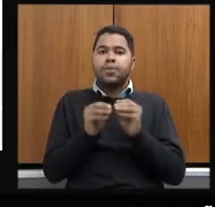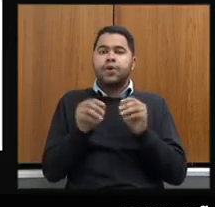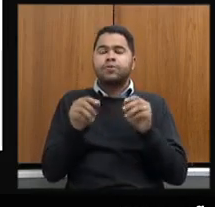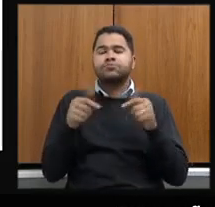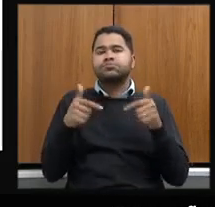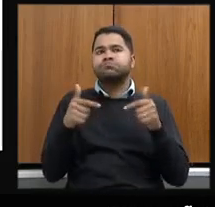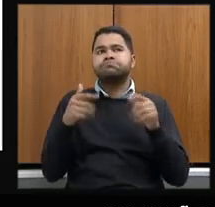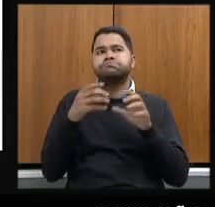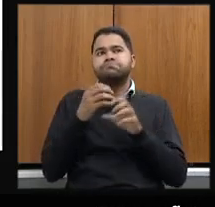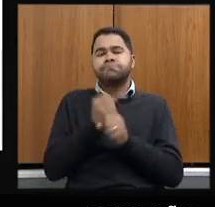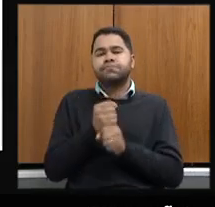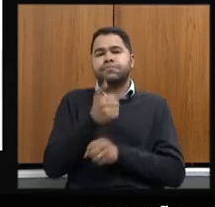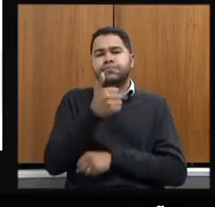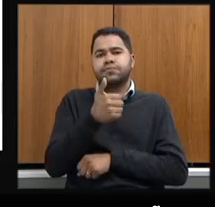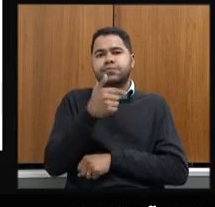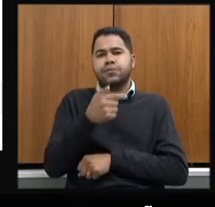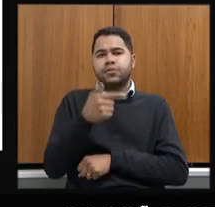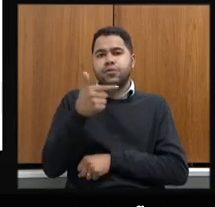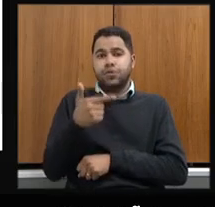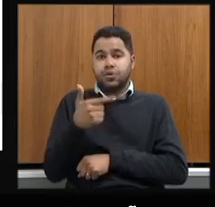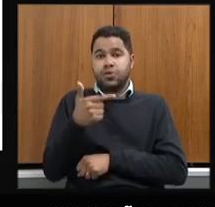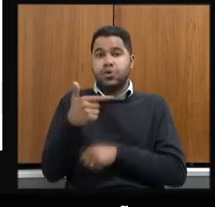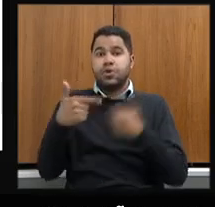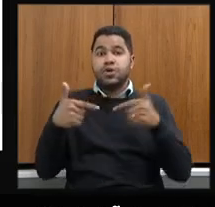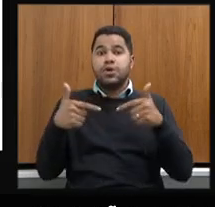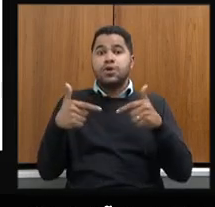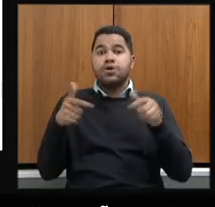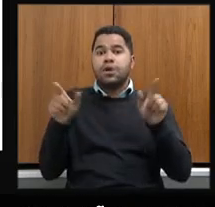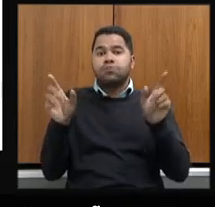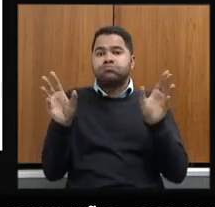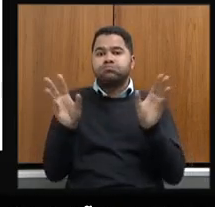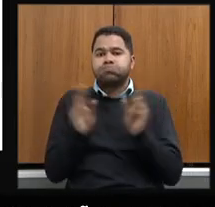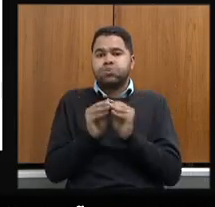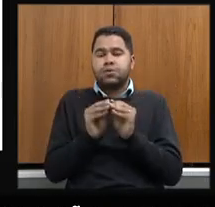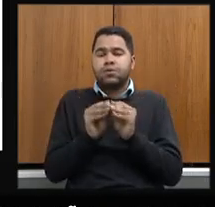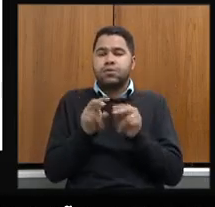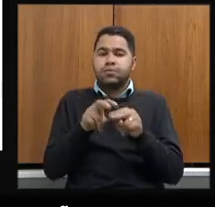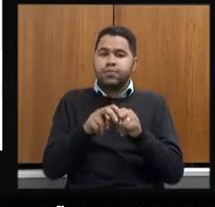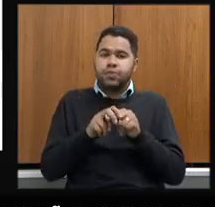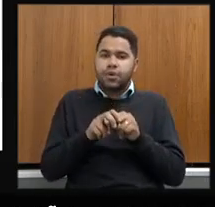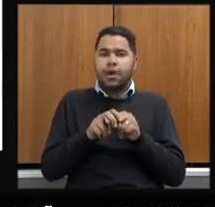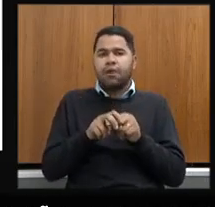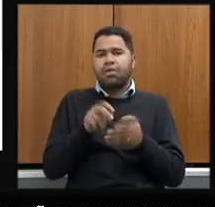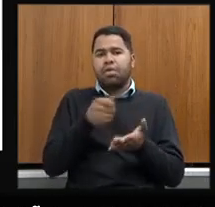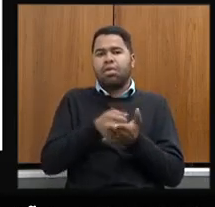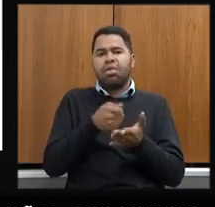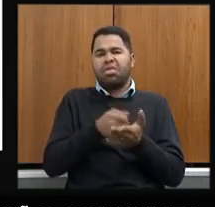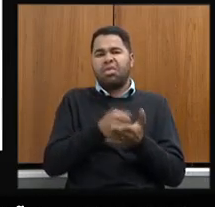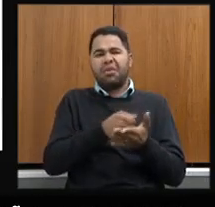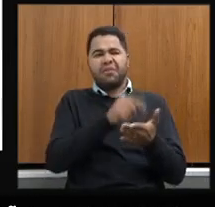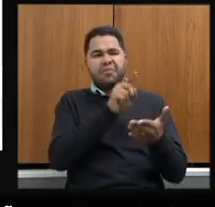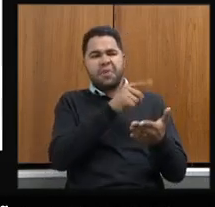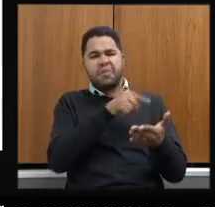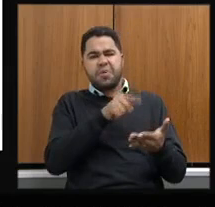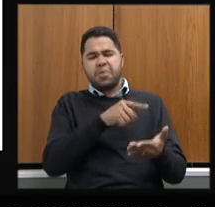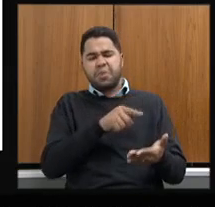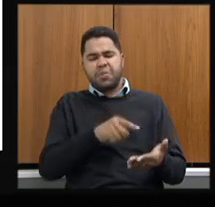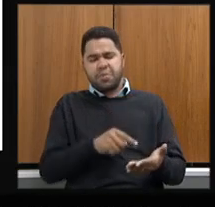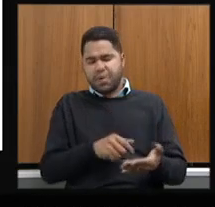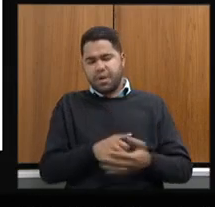serviços totalizando 172 serviços simplificados por meio da eliminação de exigências desnecessárias